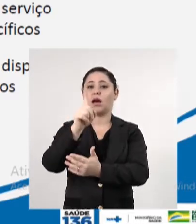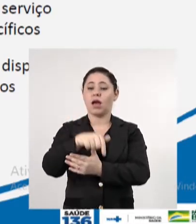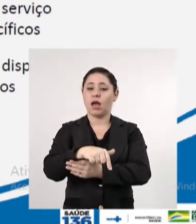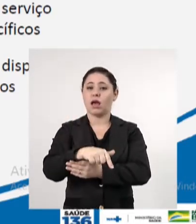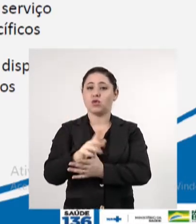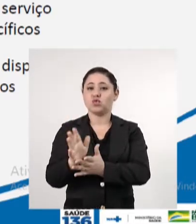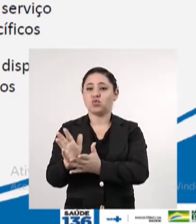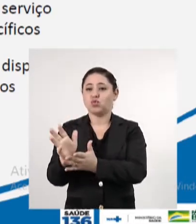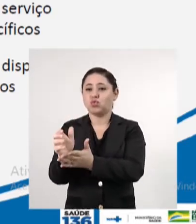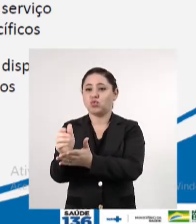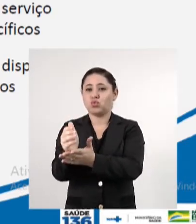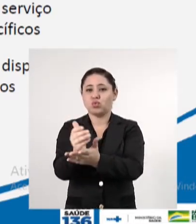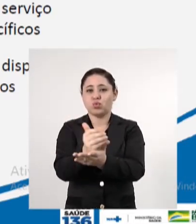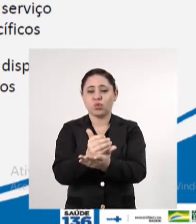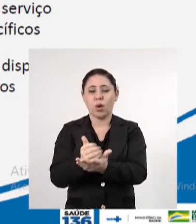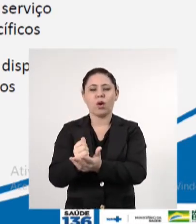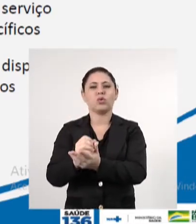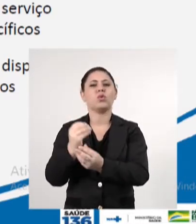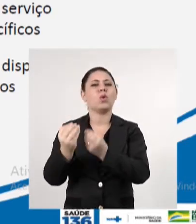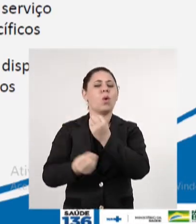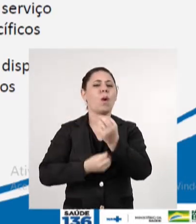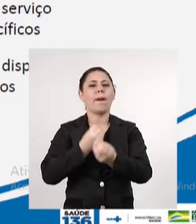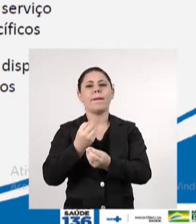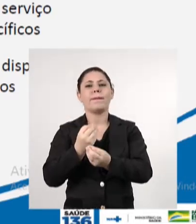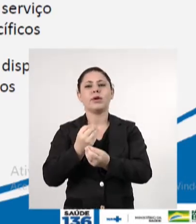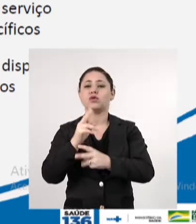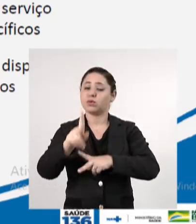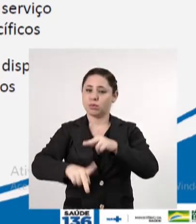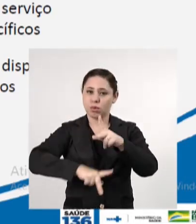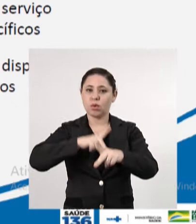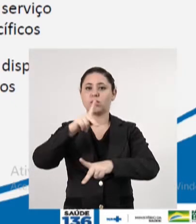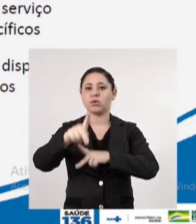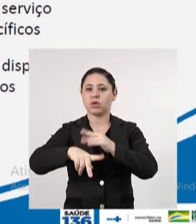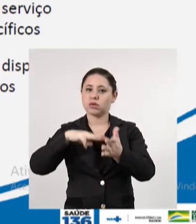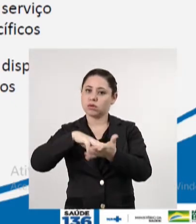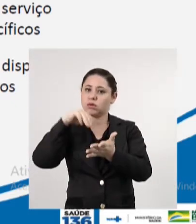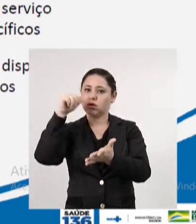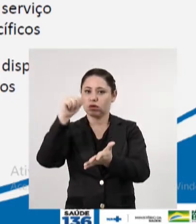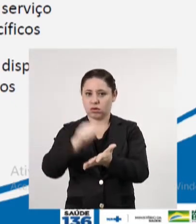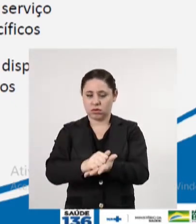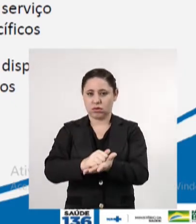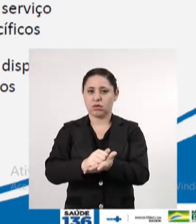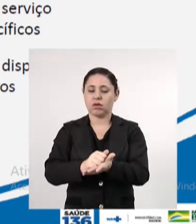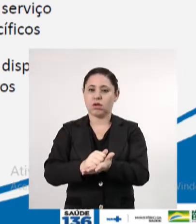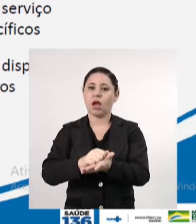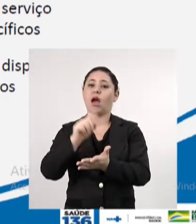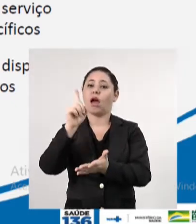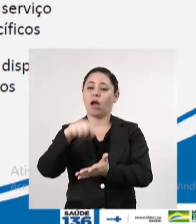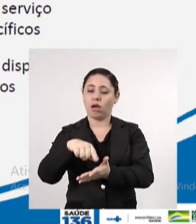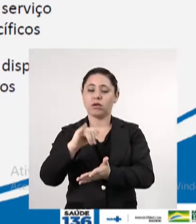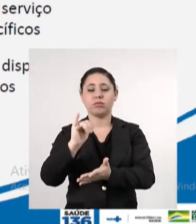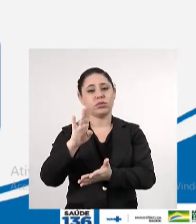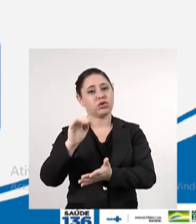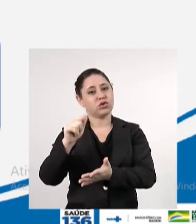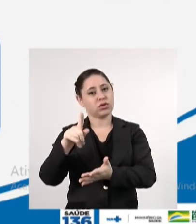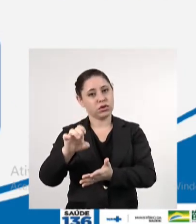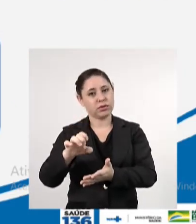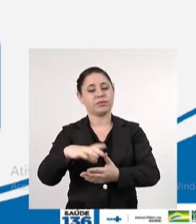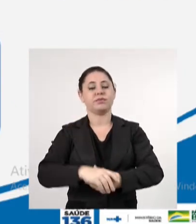de captação ponderada, ou seja, em cima de população, e em cima dessa população que é cadastrada.